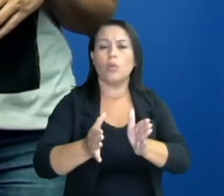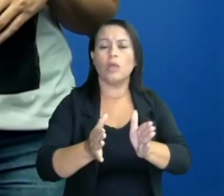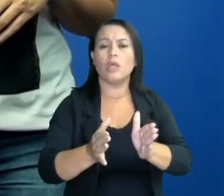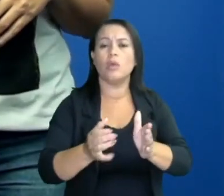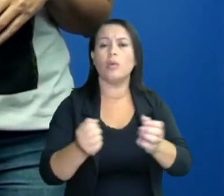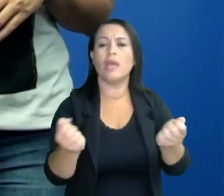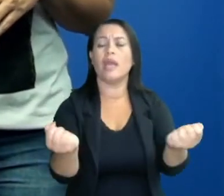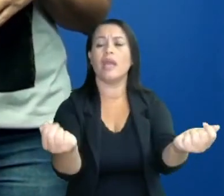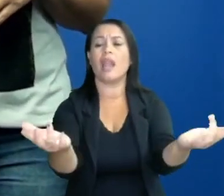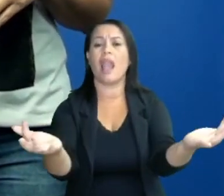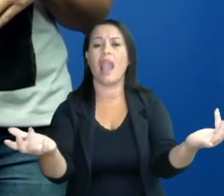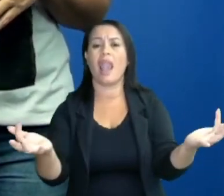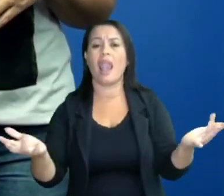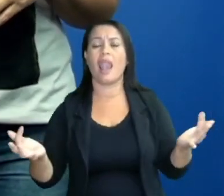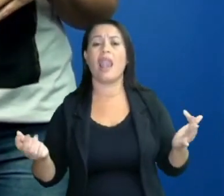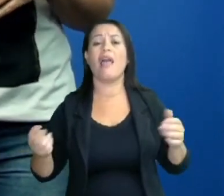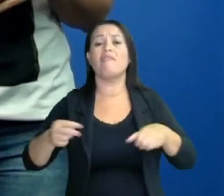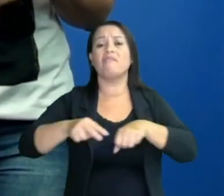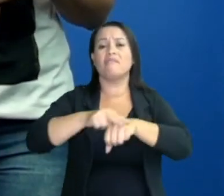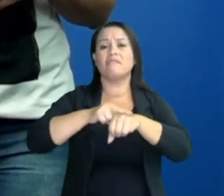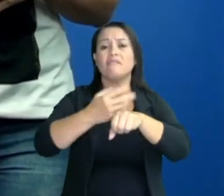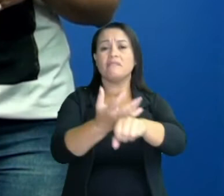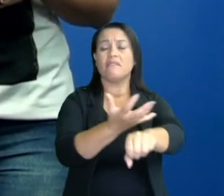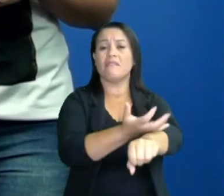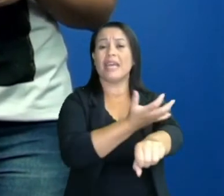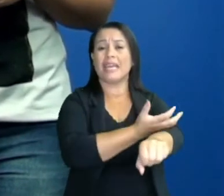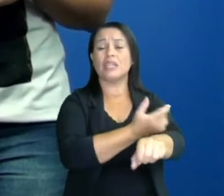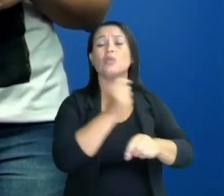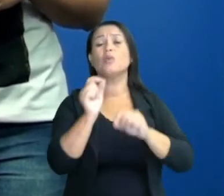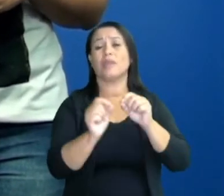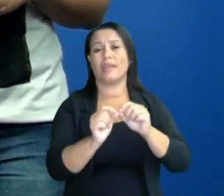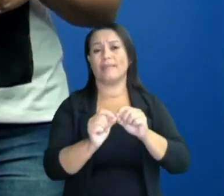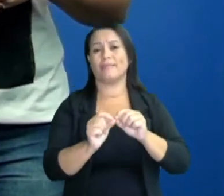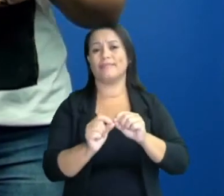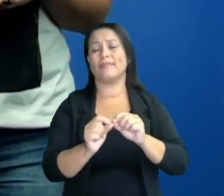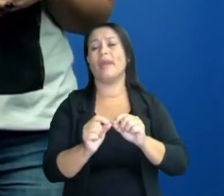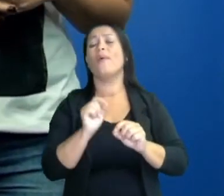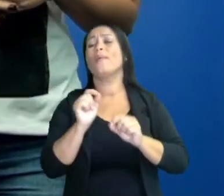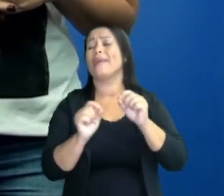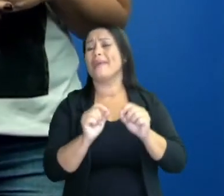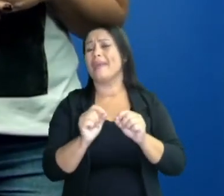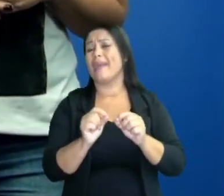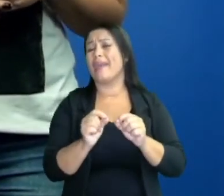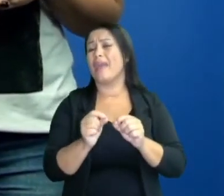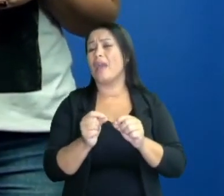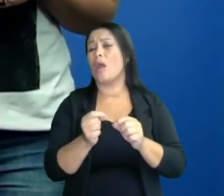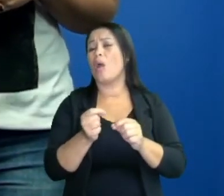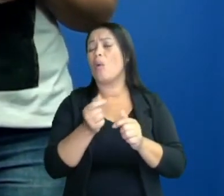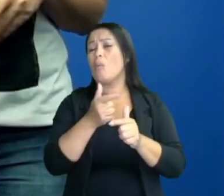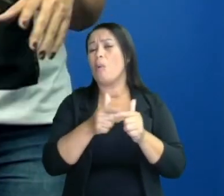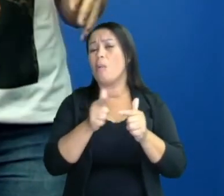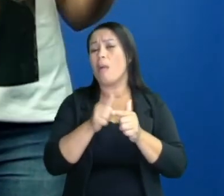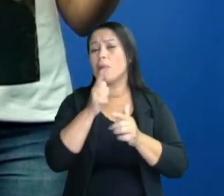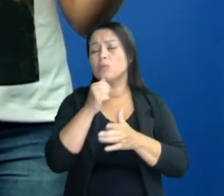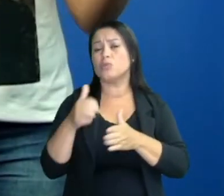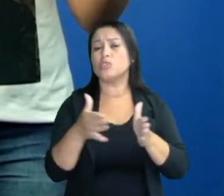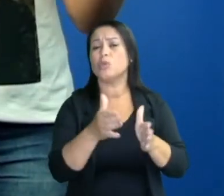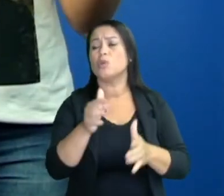lavouras diminui a diversidade e causa o assoreamento dos rios O que é assoreamento